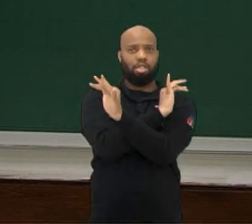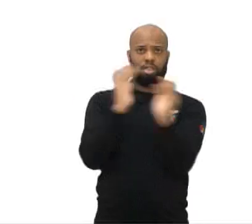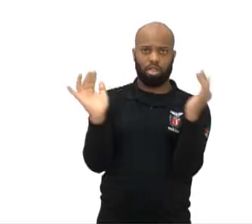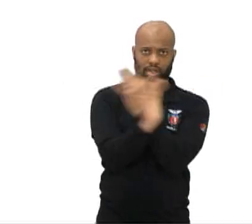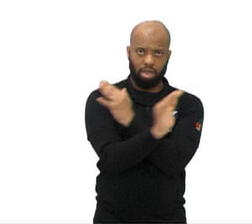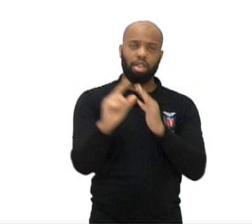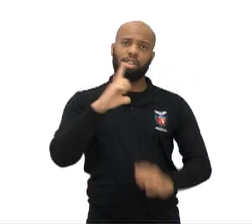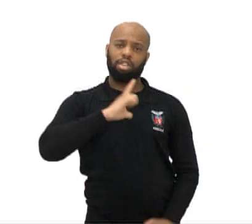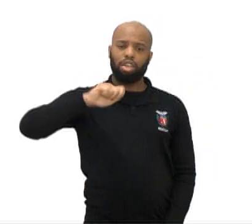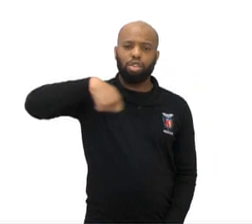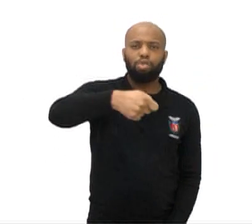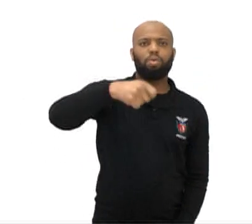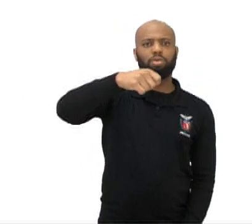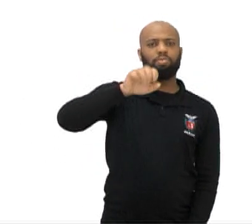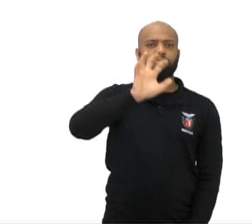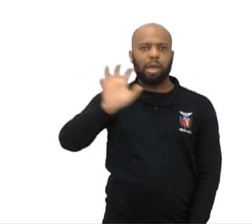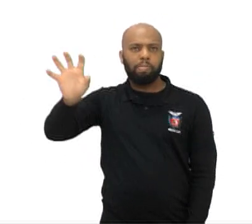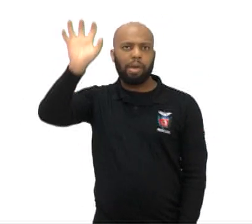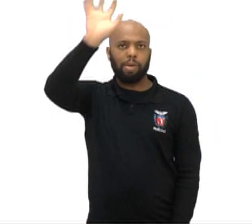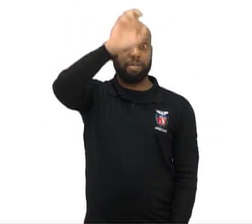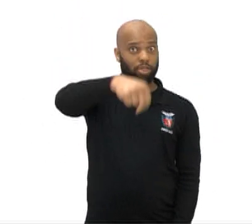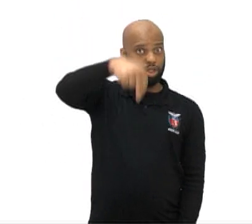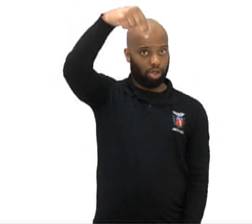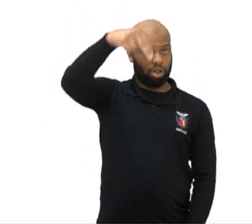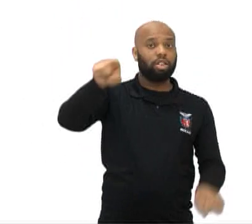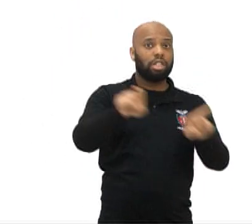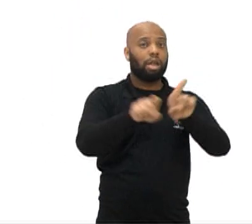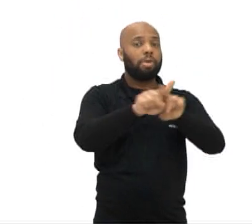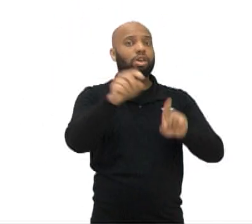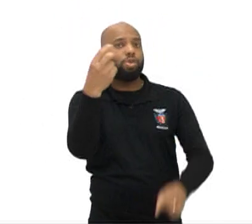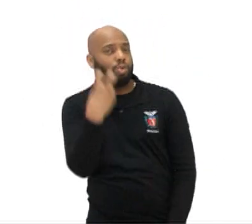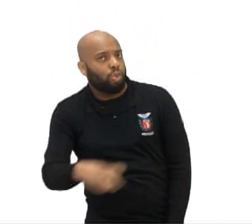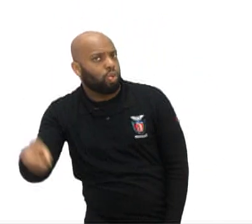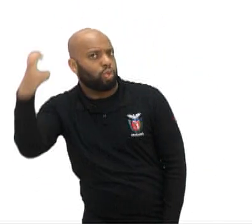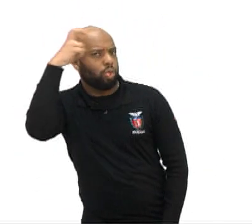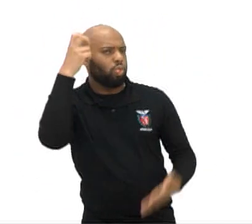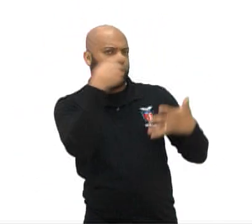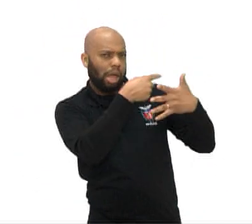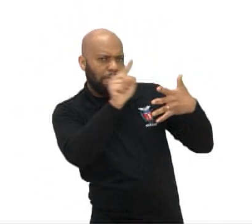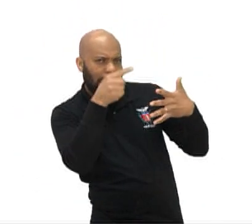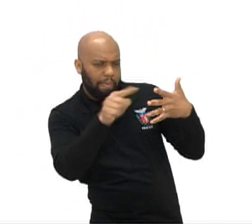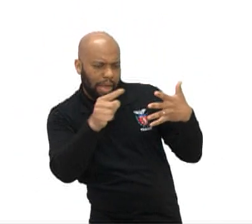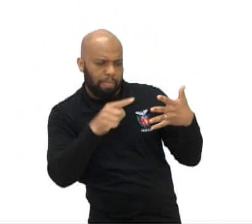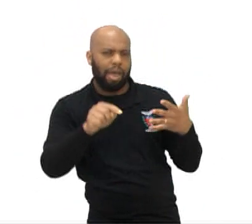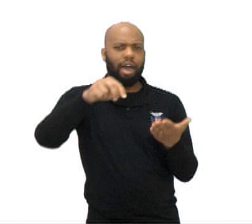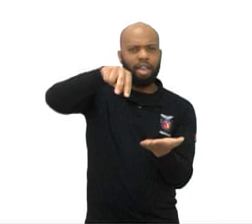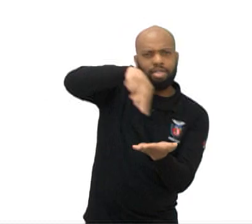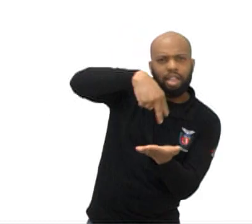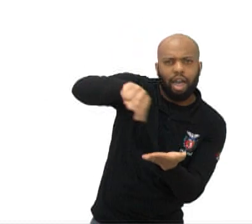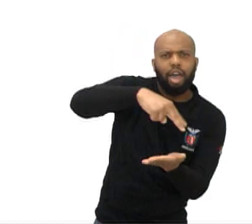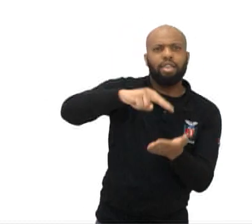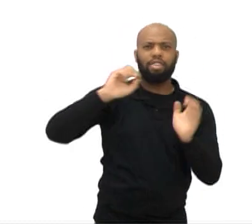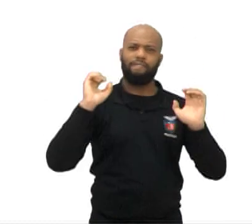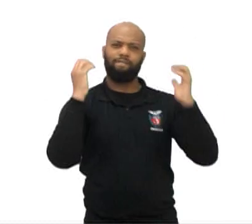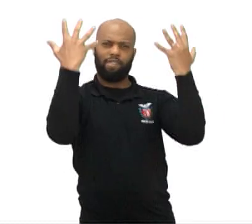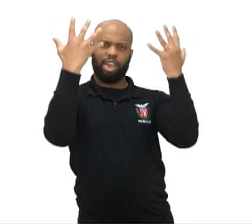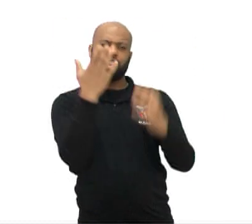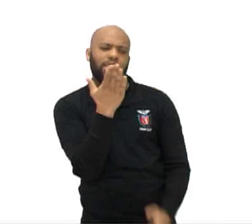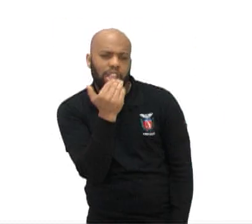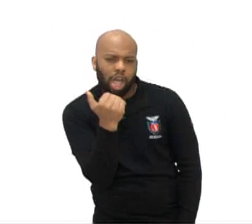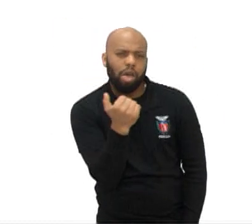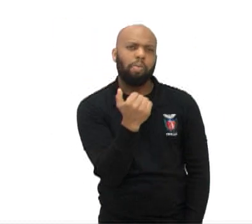urbanização dessas regiões, né? Aspectos culturais, quais são as festas, as danças, comidas típicas